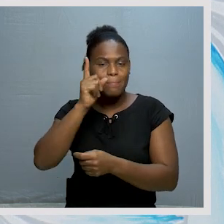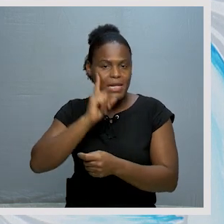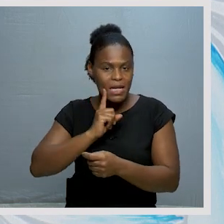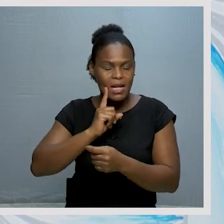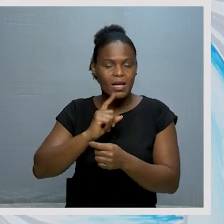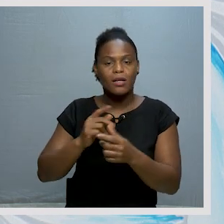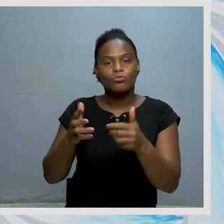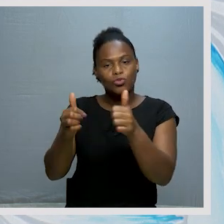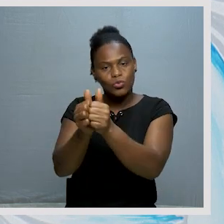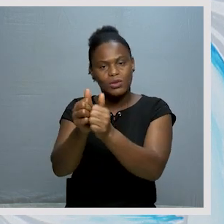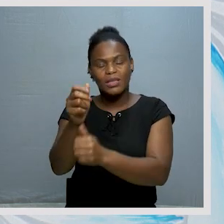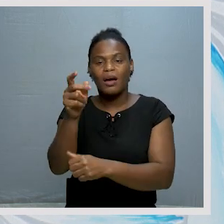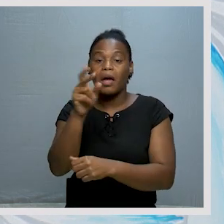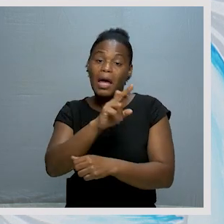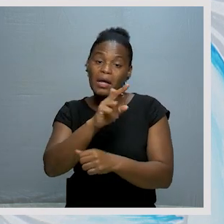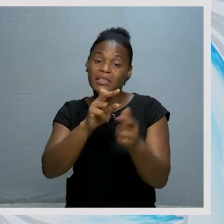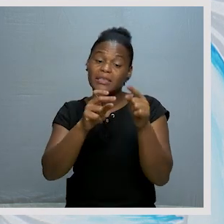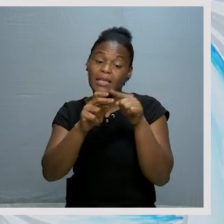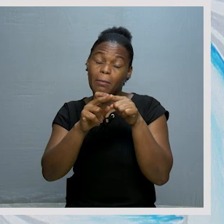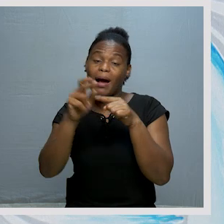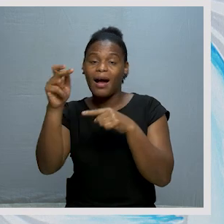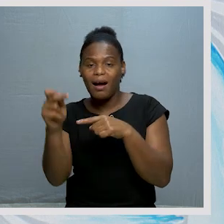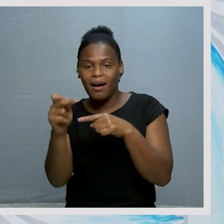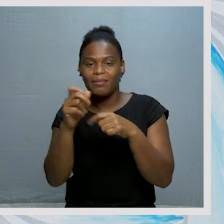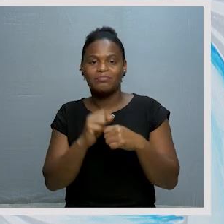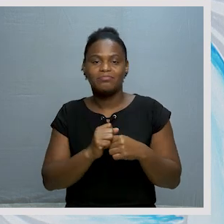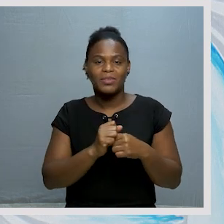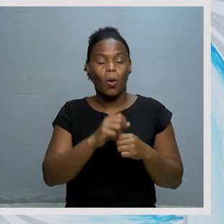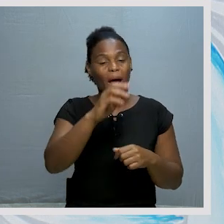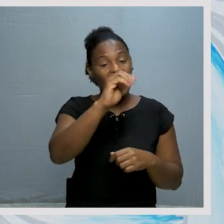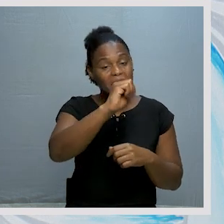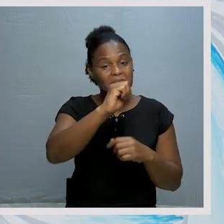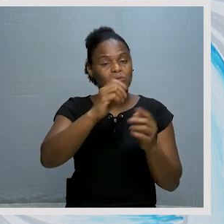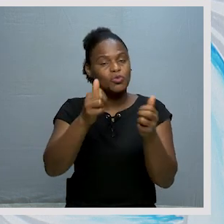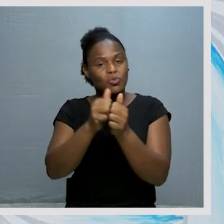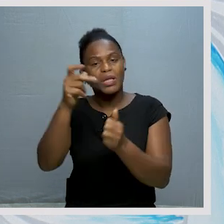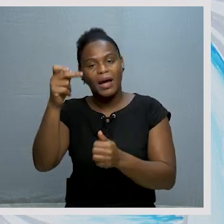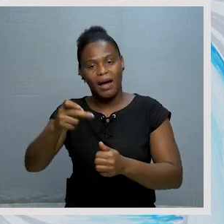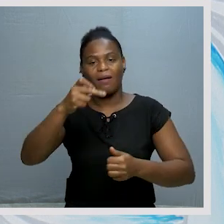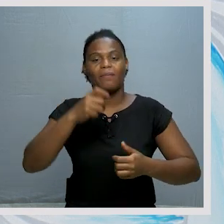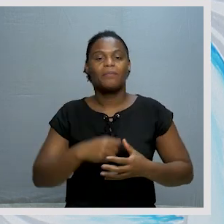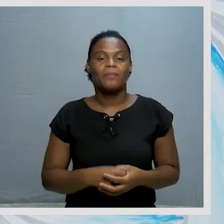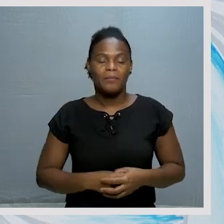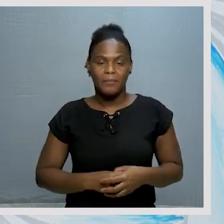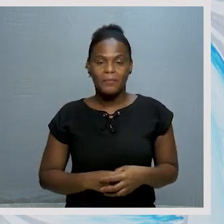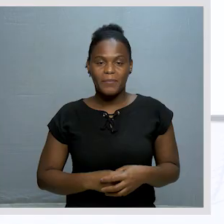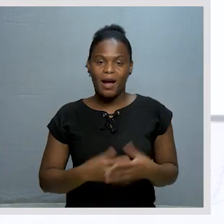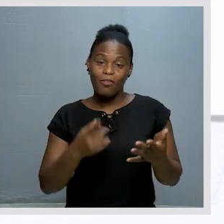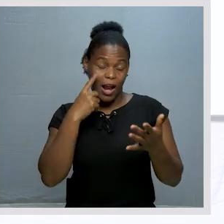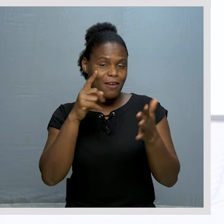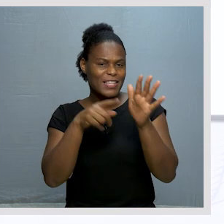feminino, acrescentando-lhes ou melhor, um A. Isso